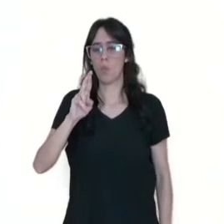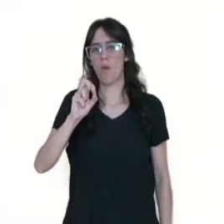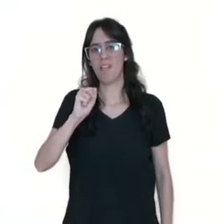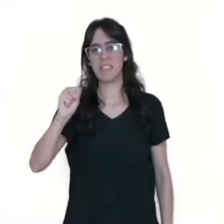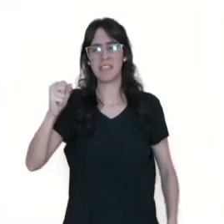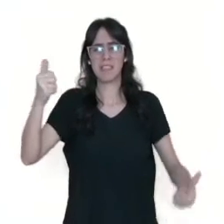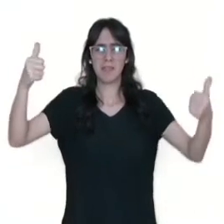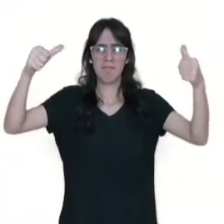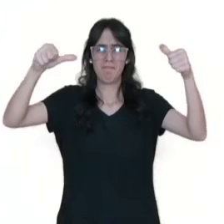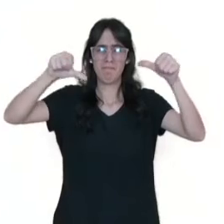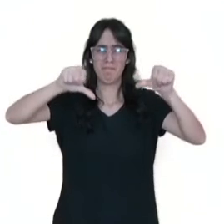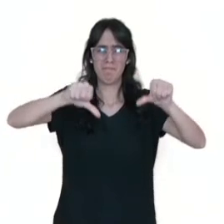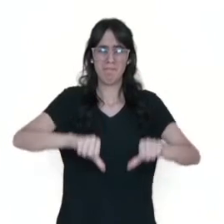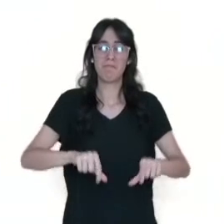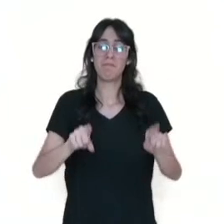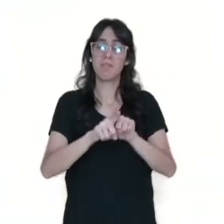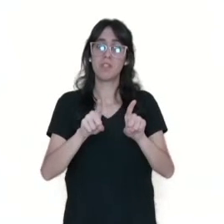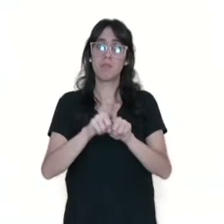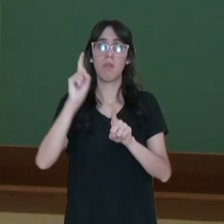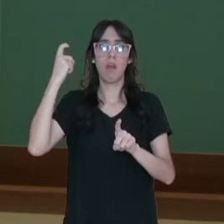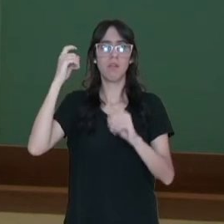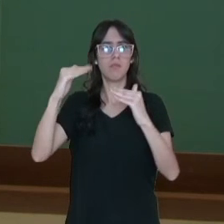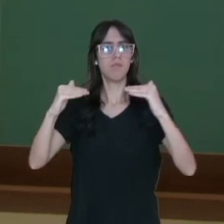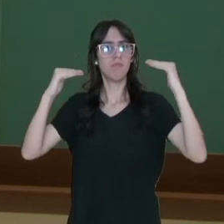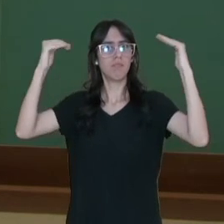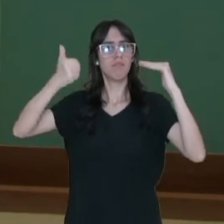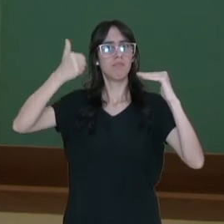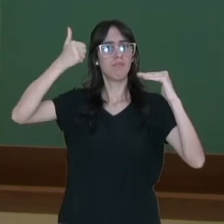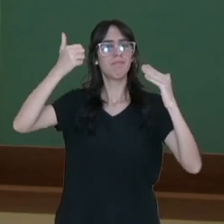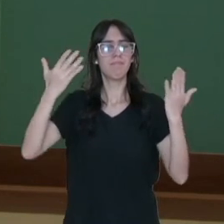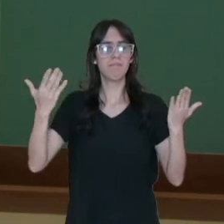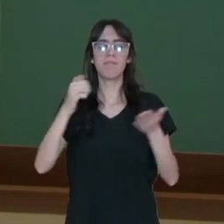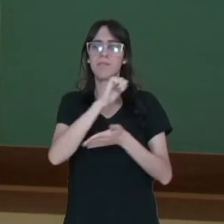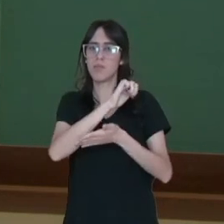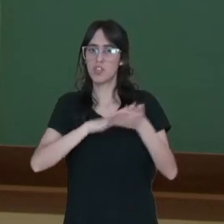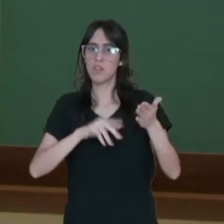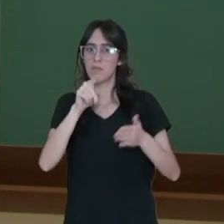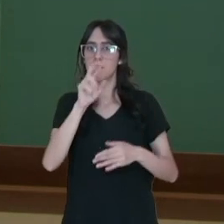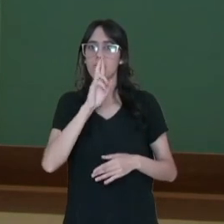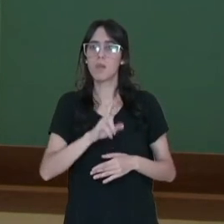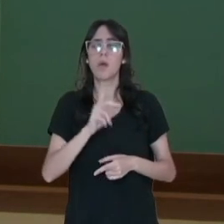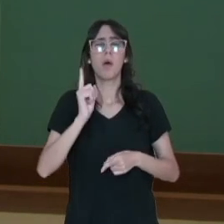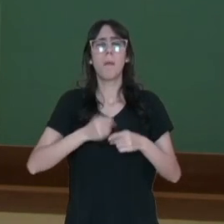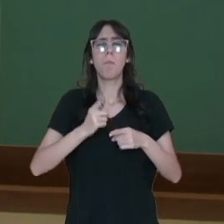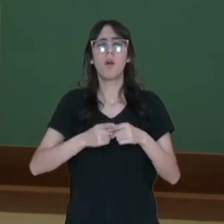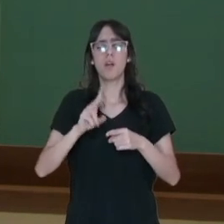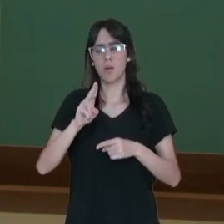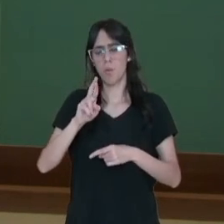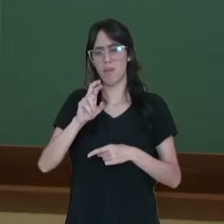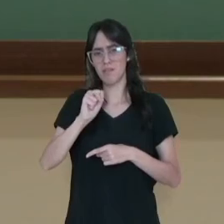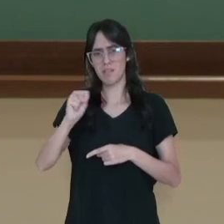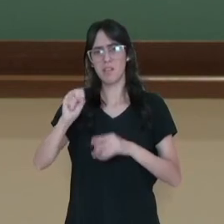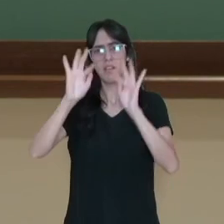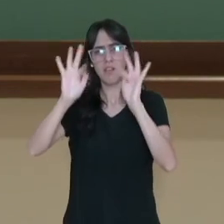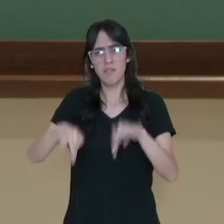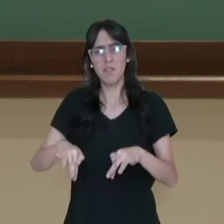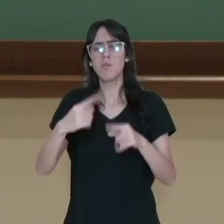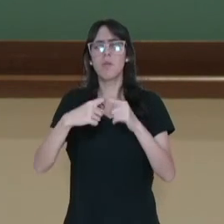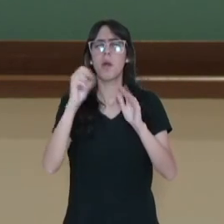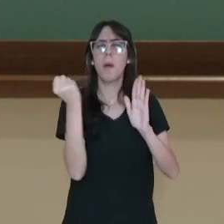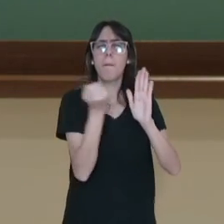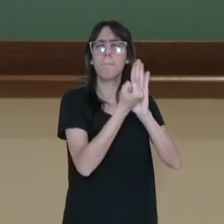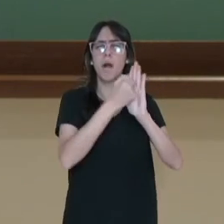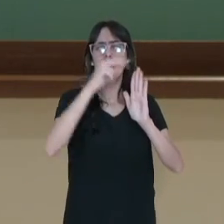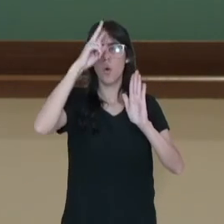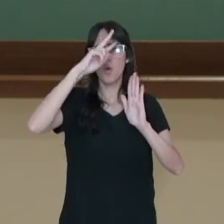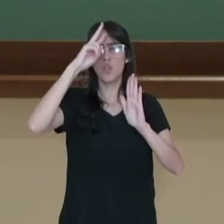internacional, mais ainda como superpotência. Exercício para você. Por que o fim da União Soviética marcou também esse